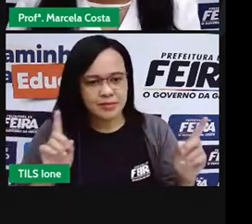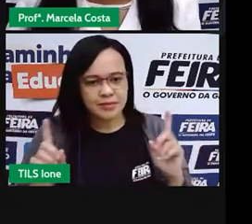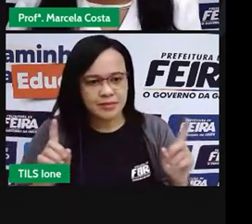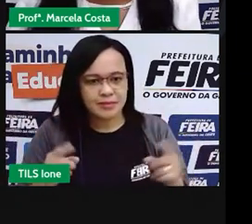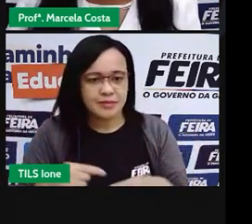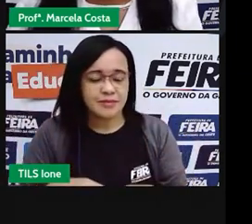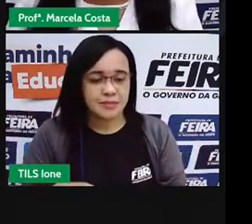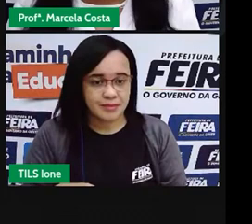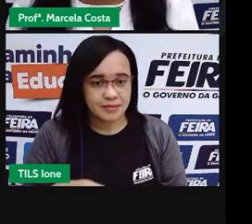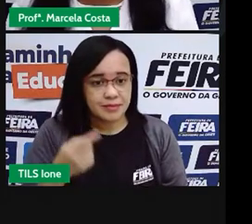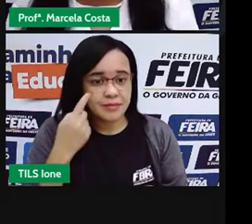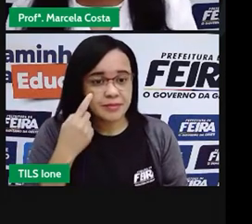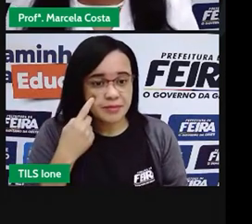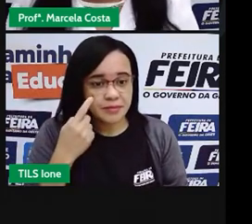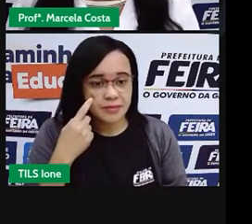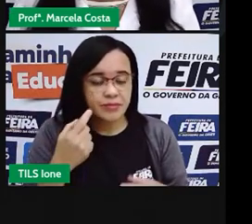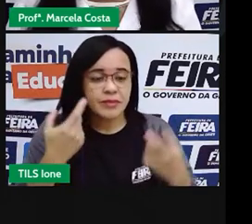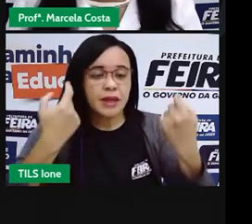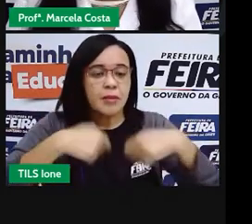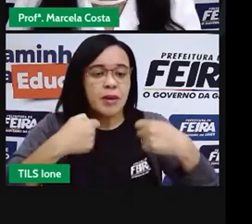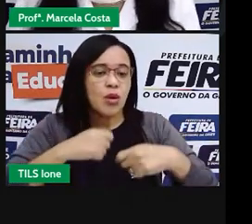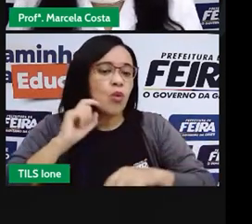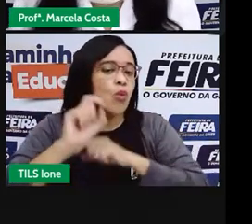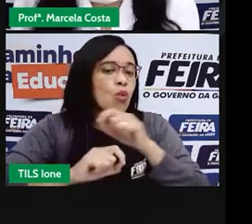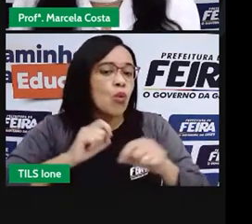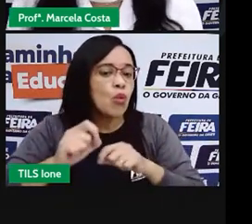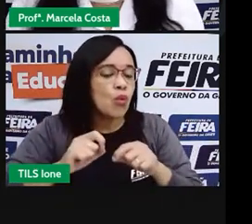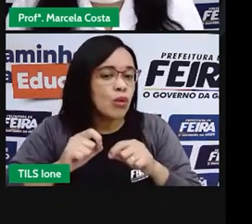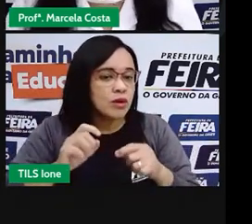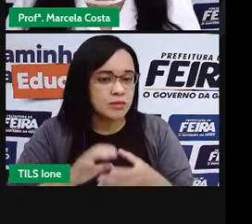Para saber isso, a gente precisa fazer uma